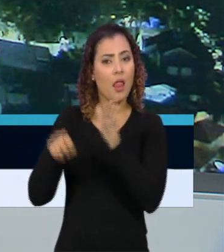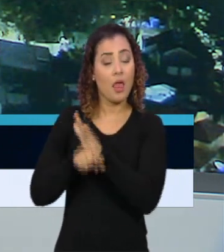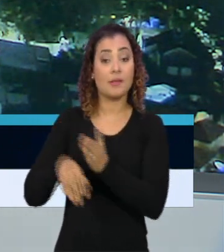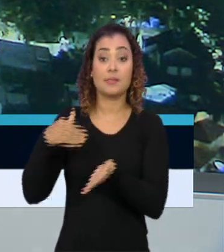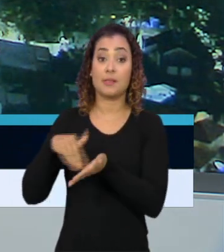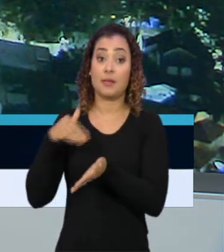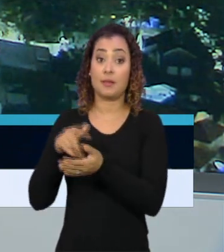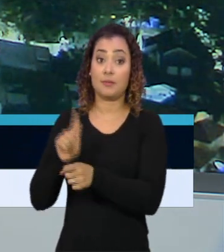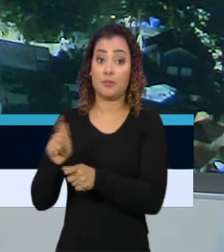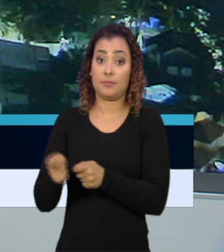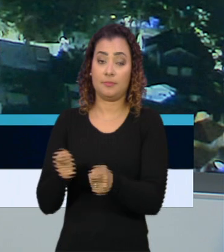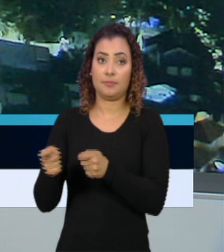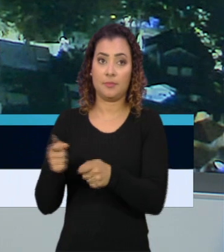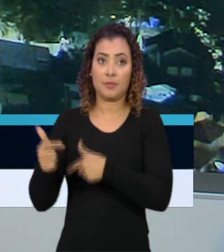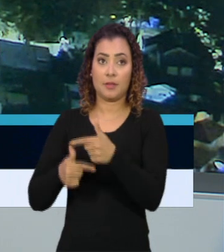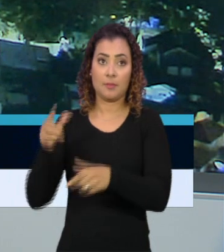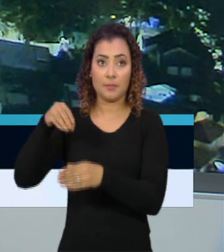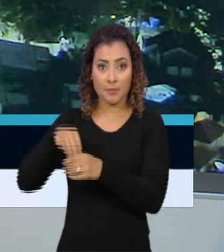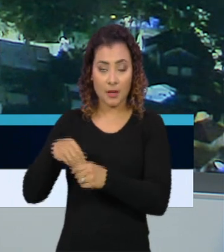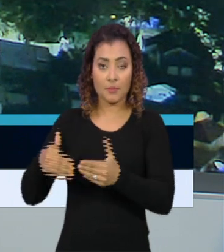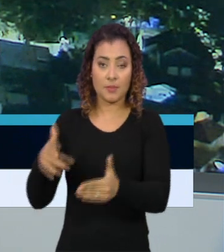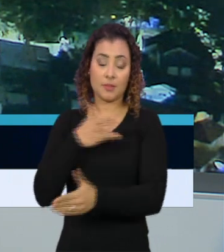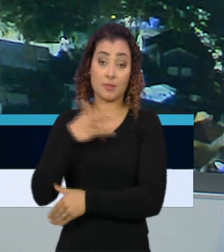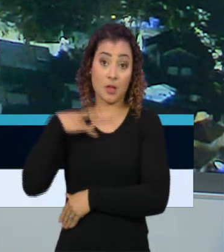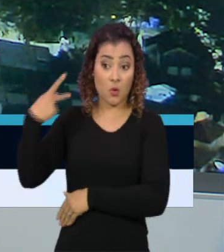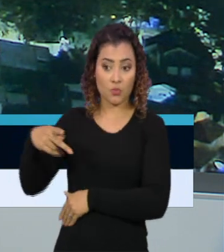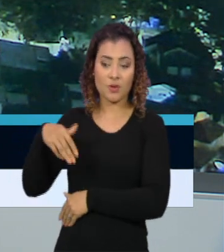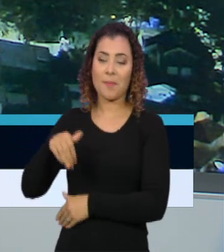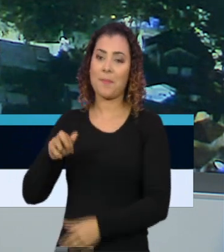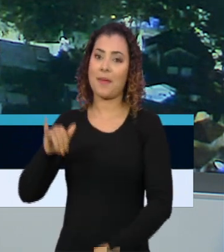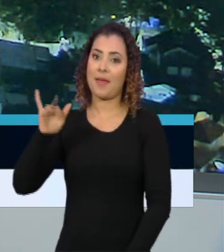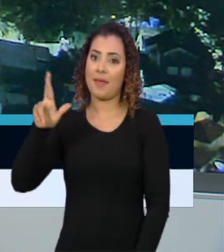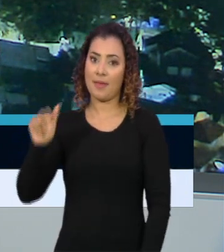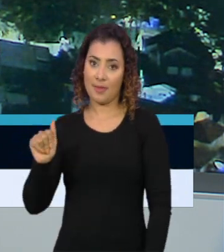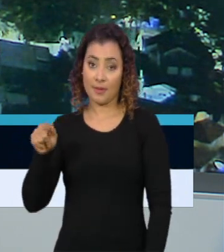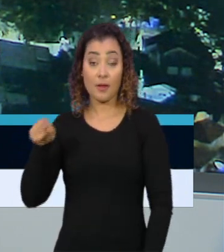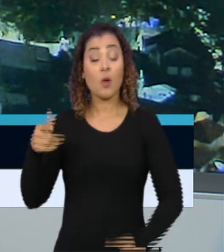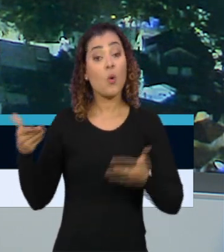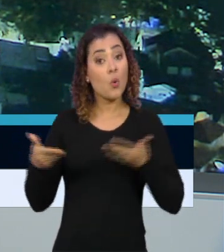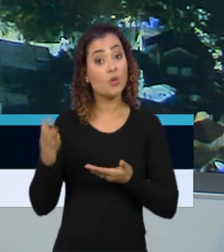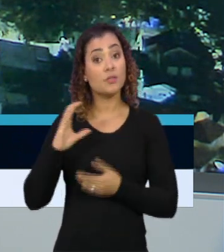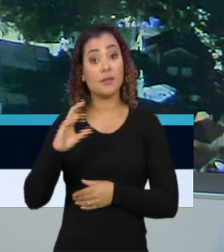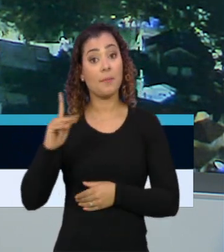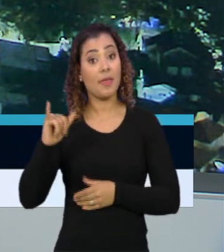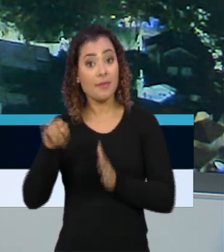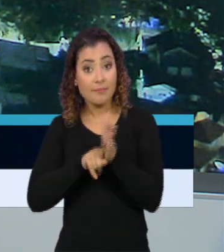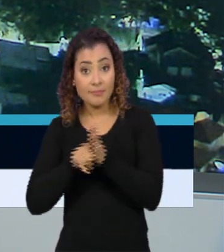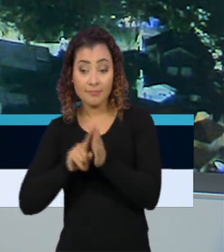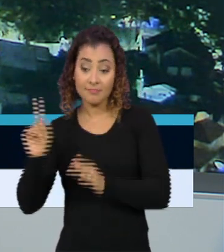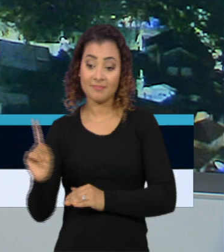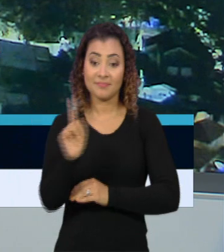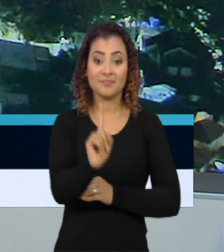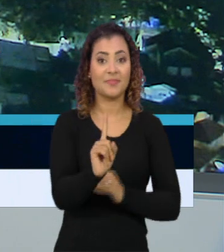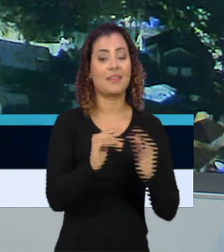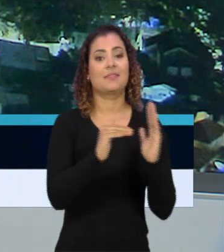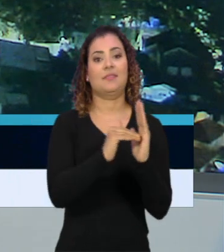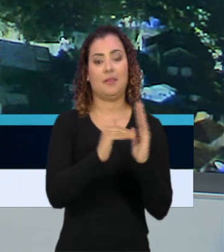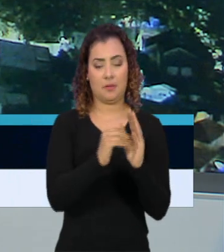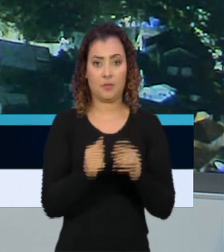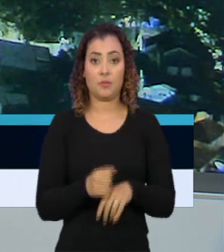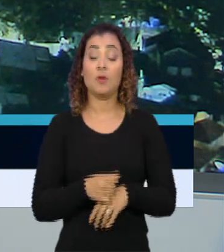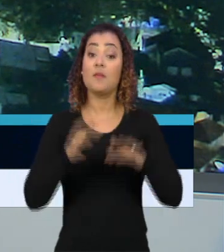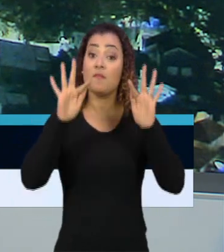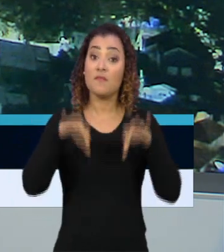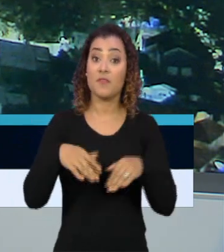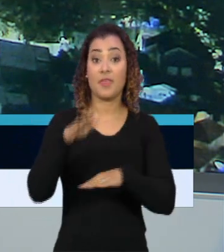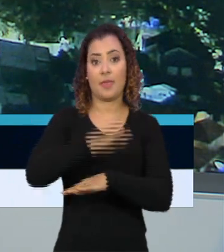secretaria de gestão do trabalho da Educação do Ministério da Saúde Mayra Pinheiro hoje a CPI da academia no senado o depoimento terminou